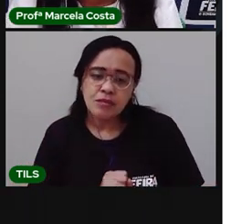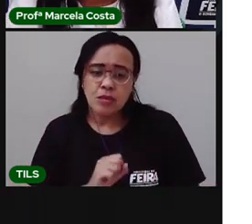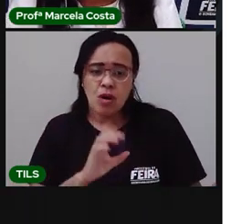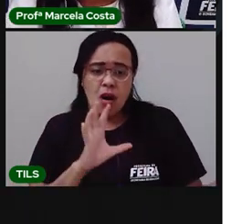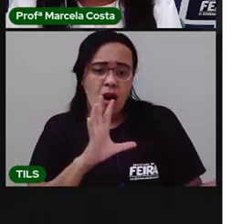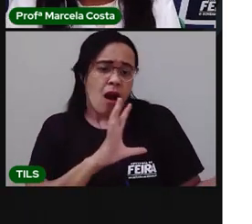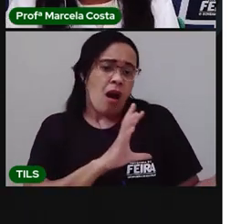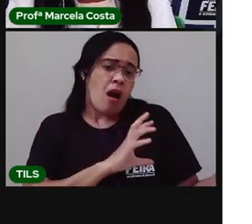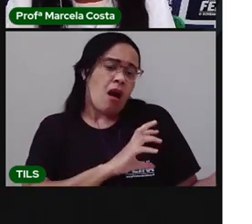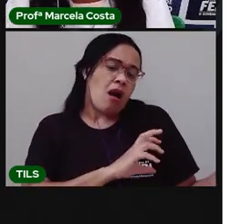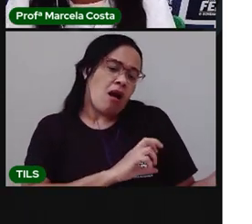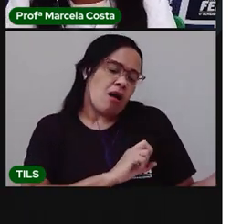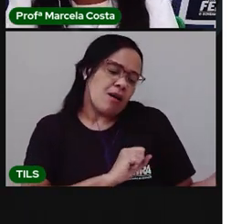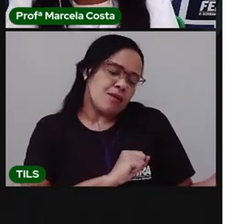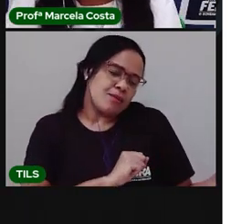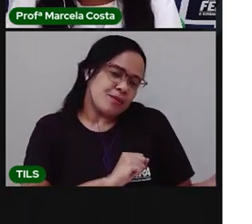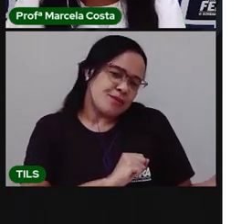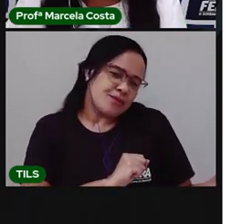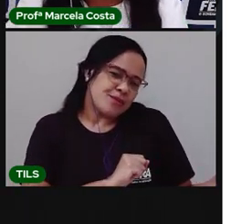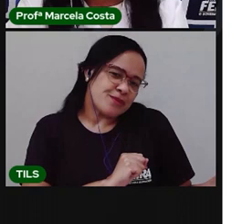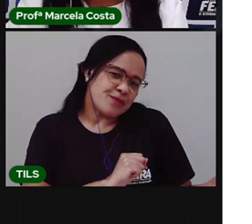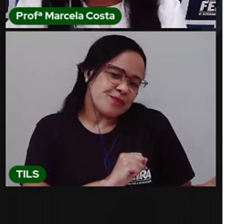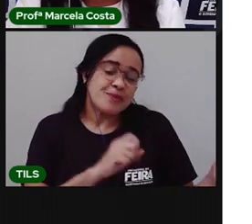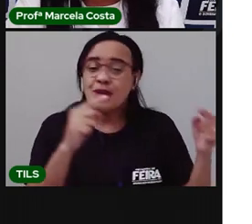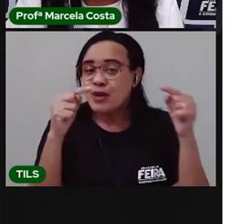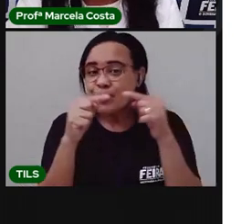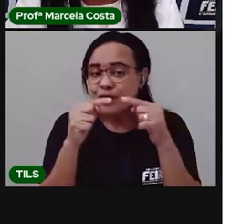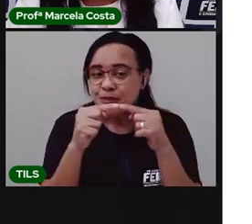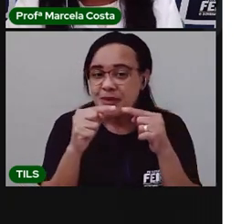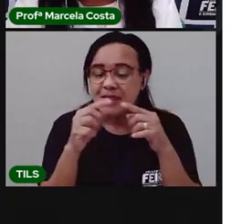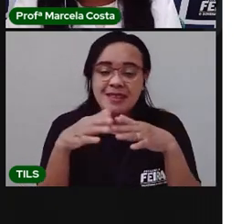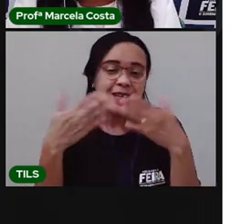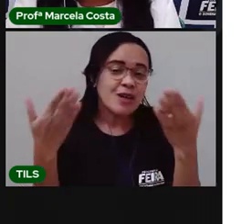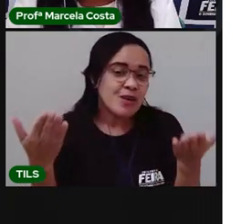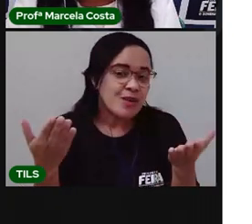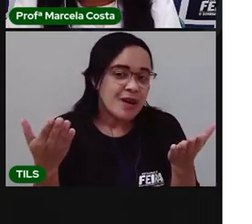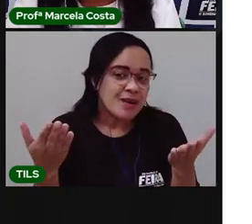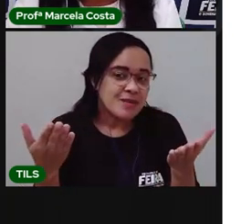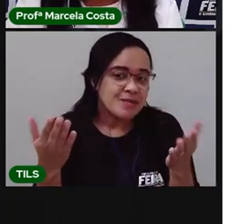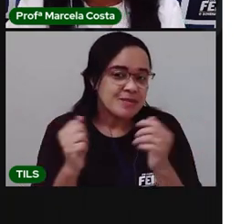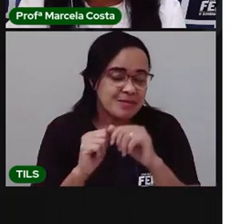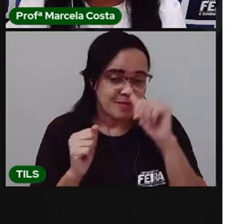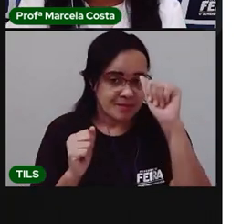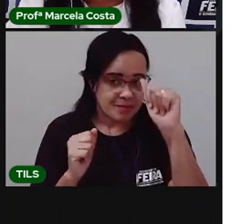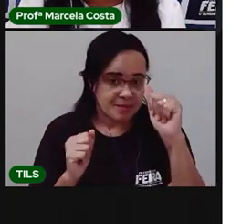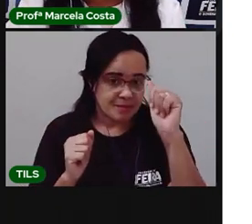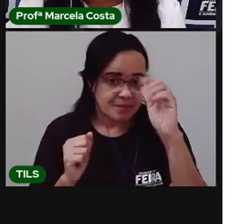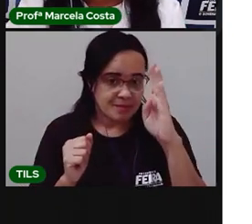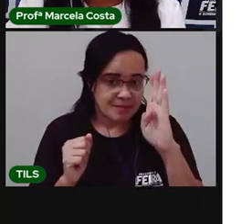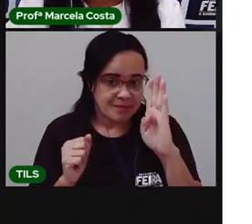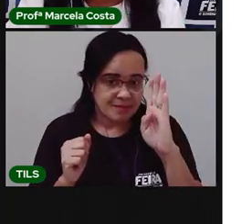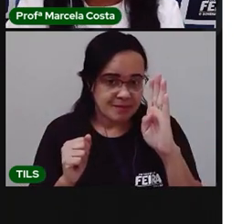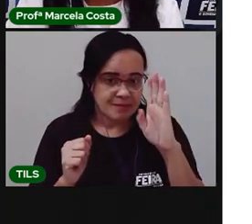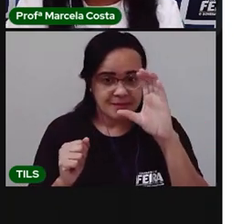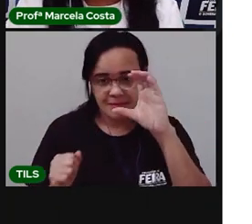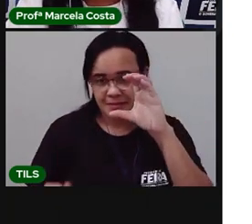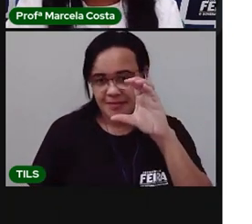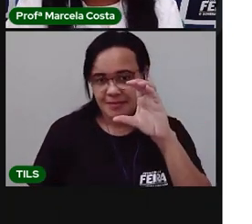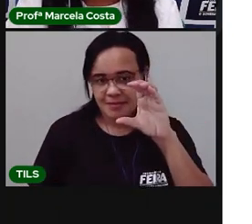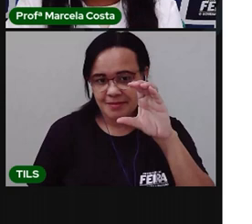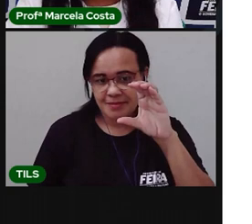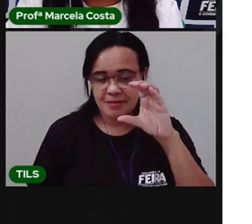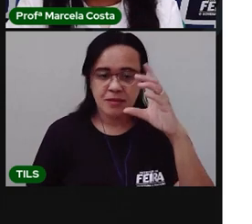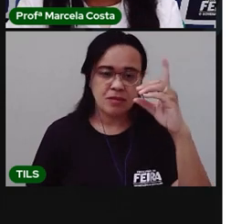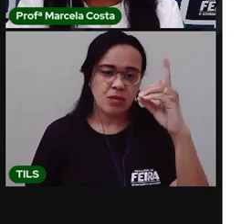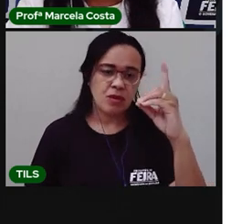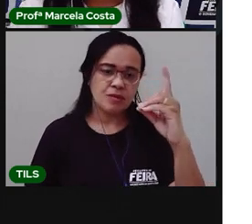Qual é a foto que está demonstrando amor? É a A, a B, a C